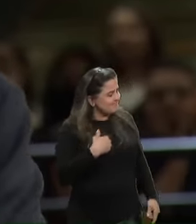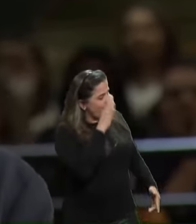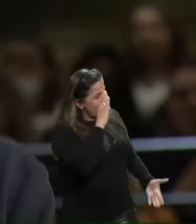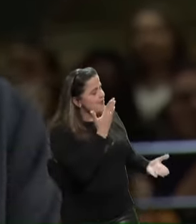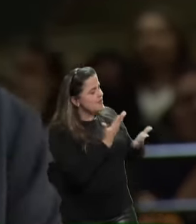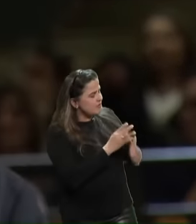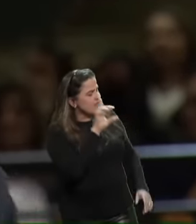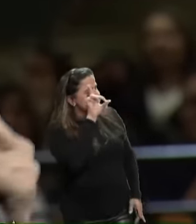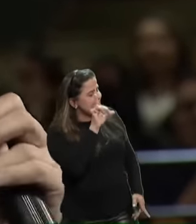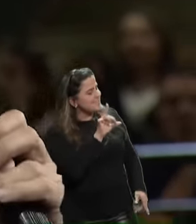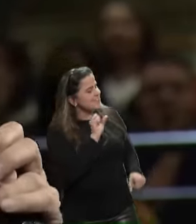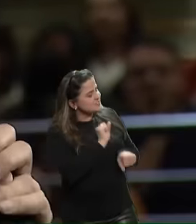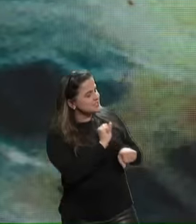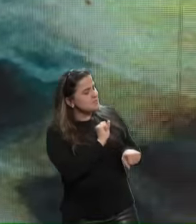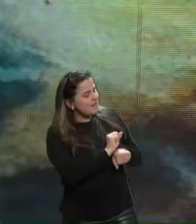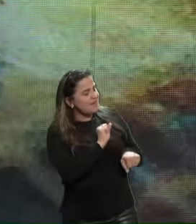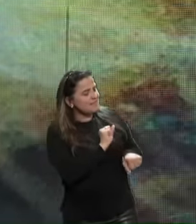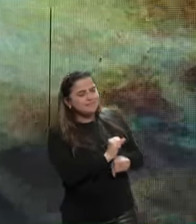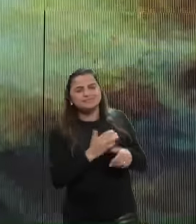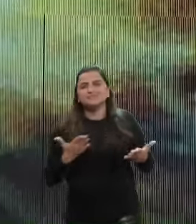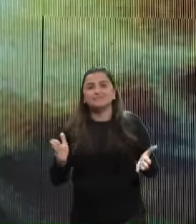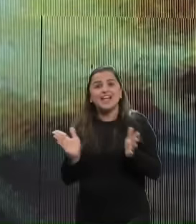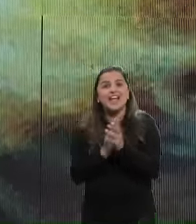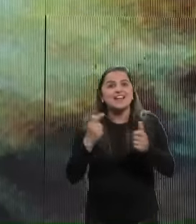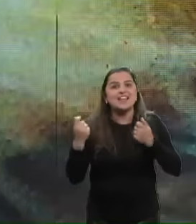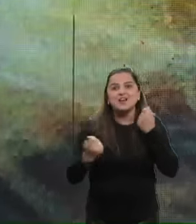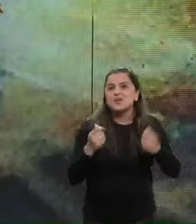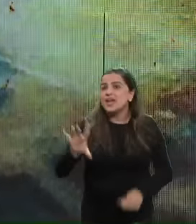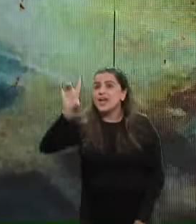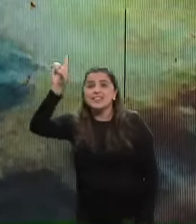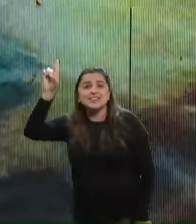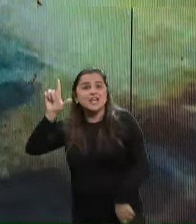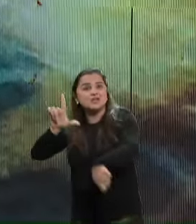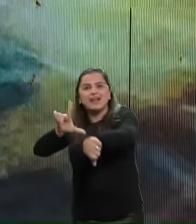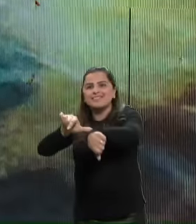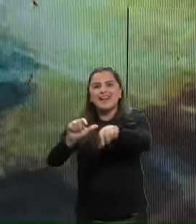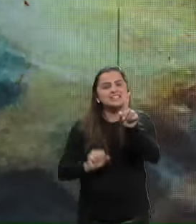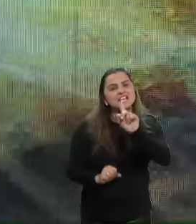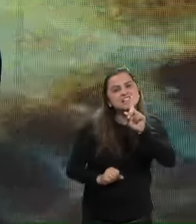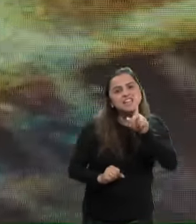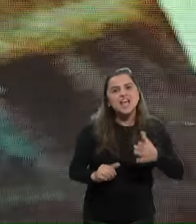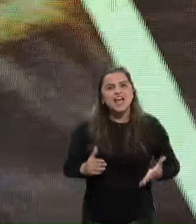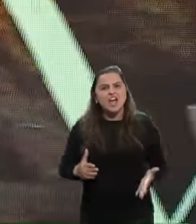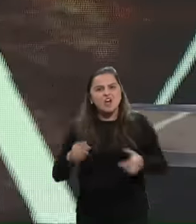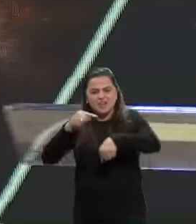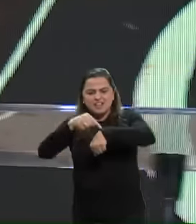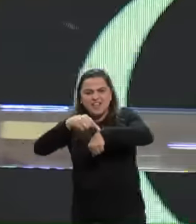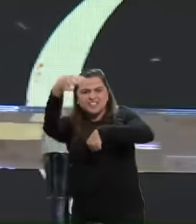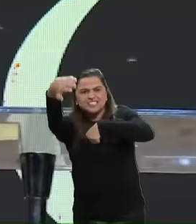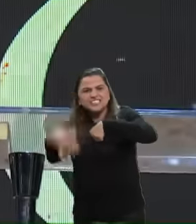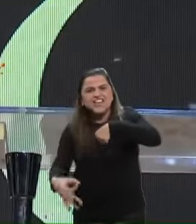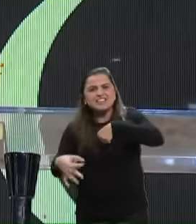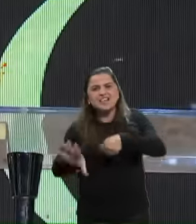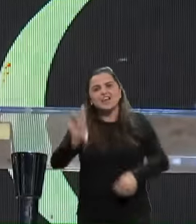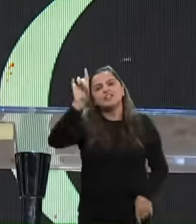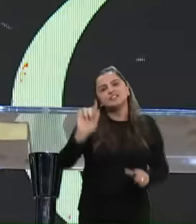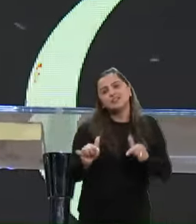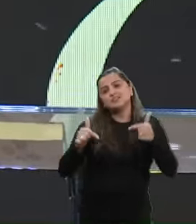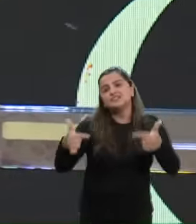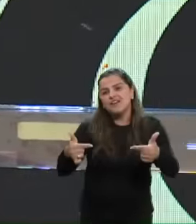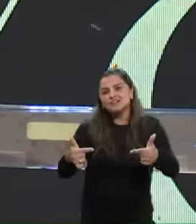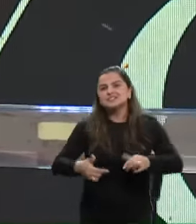Deus. Aleluia. Deus não se atrasa, Deus não se adianta. Ele chega quando tem que chegar.